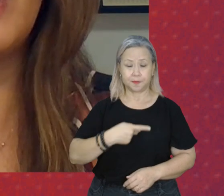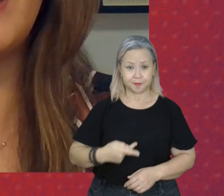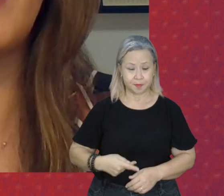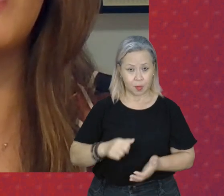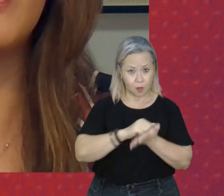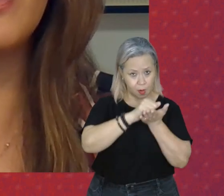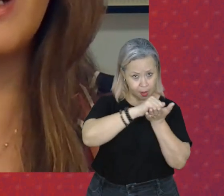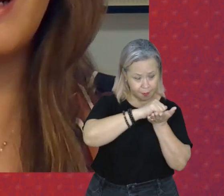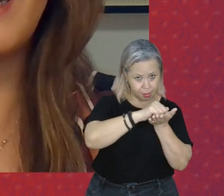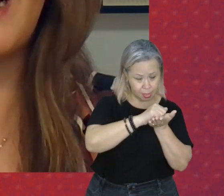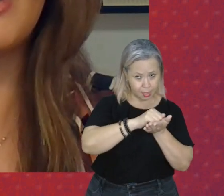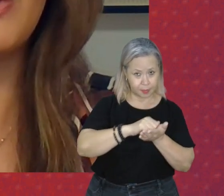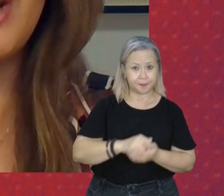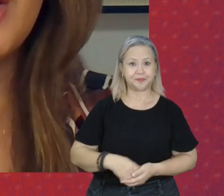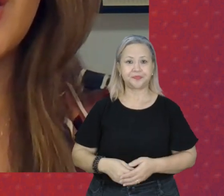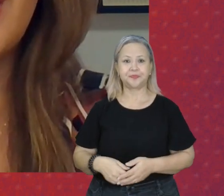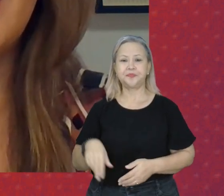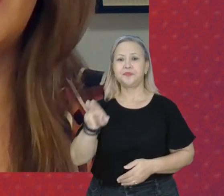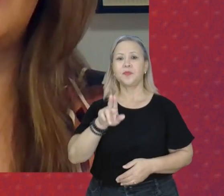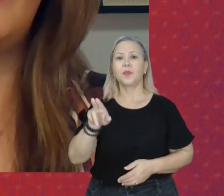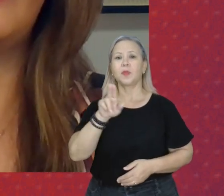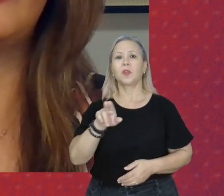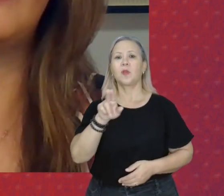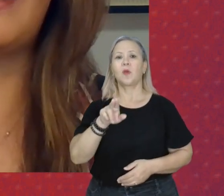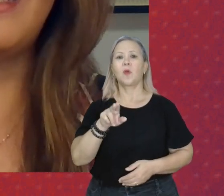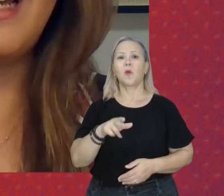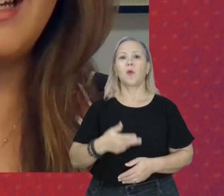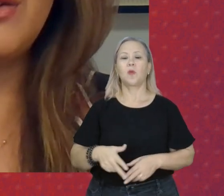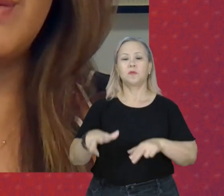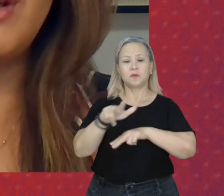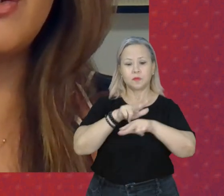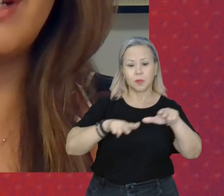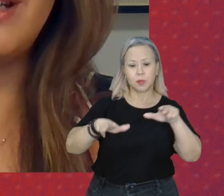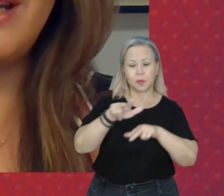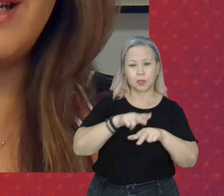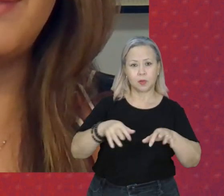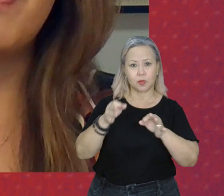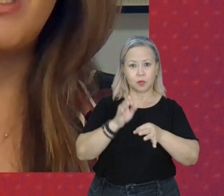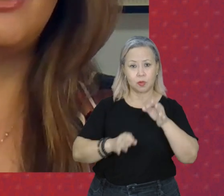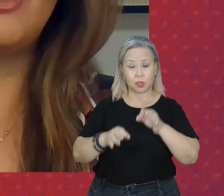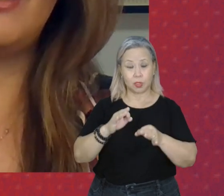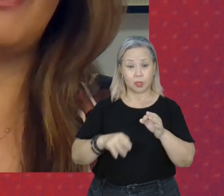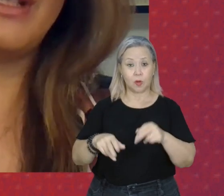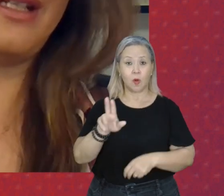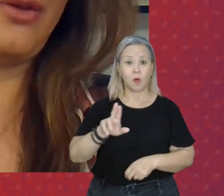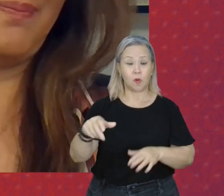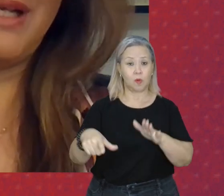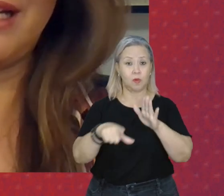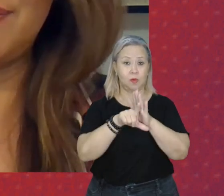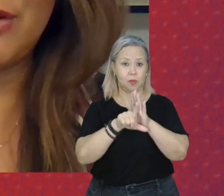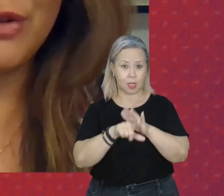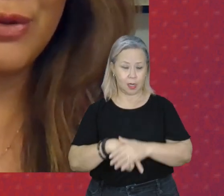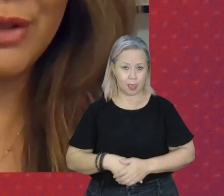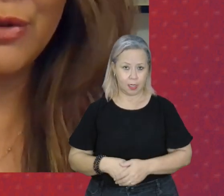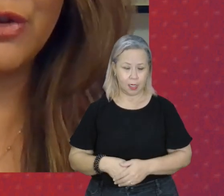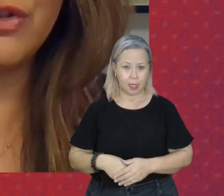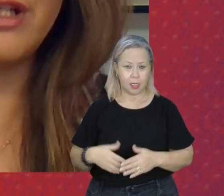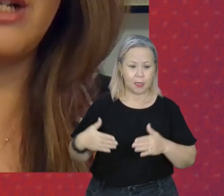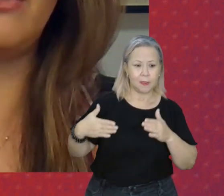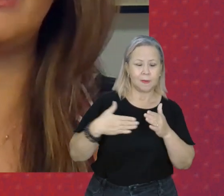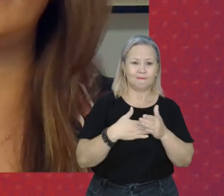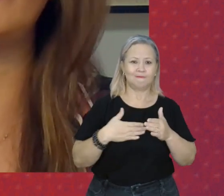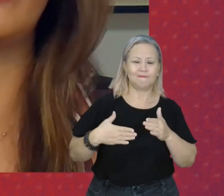o lawfare, né, que o uso da guerra jurídica, né, da lei, do manejo da lei, e de você atropelar as pessoas com